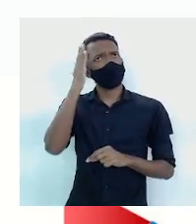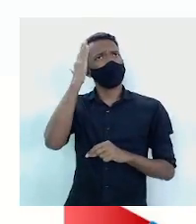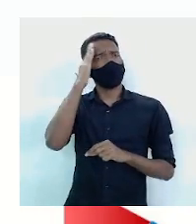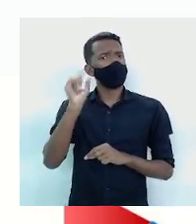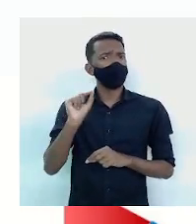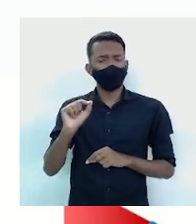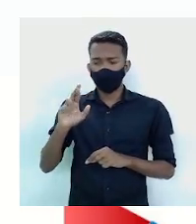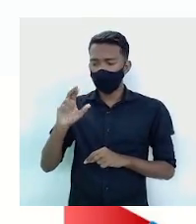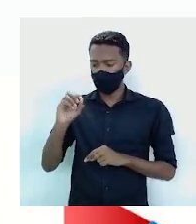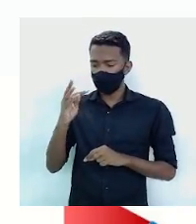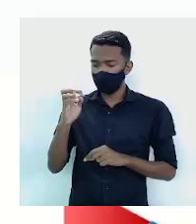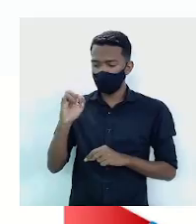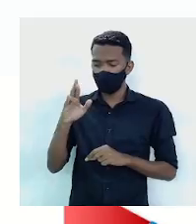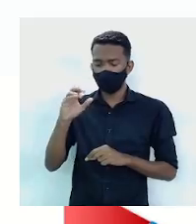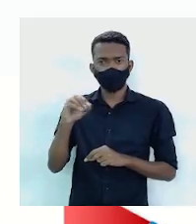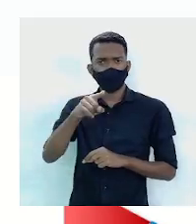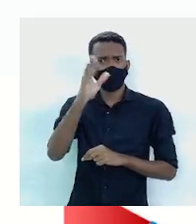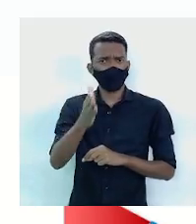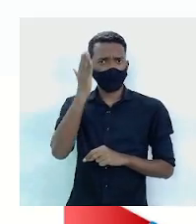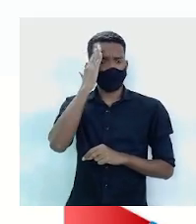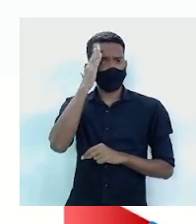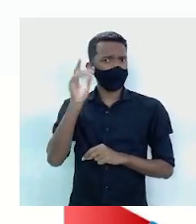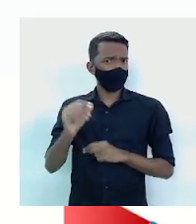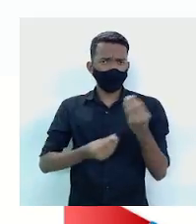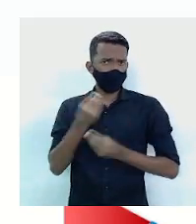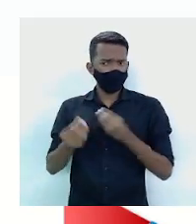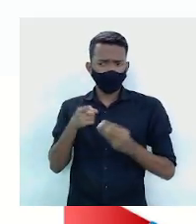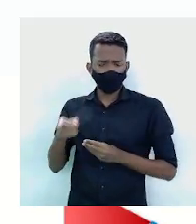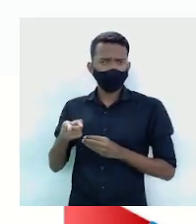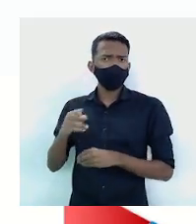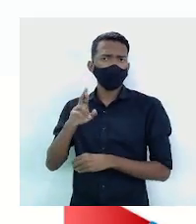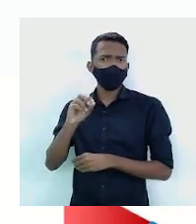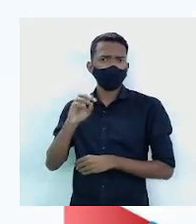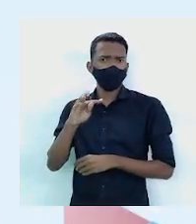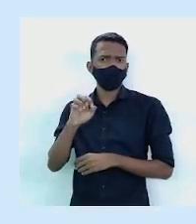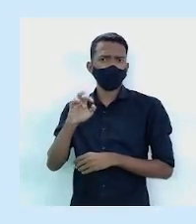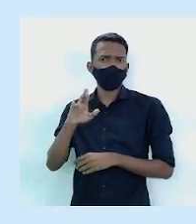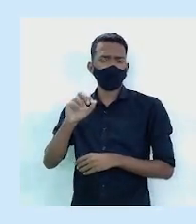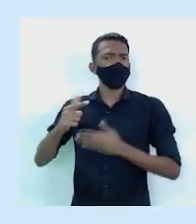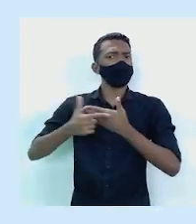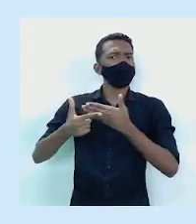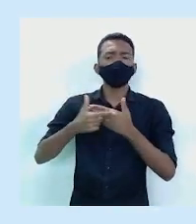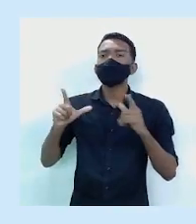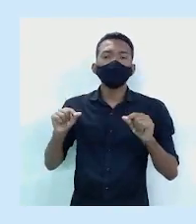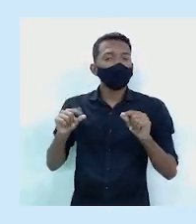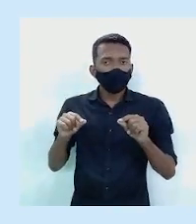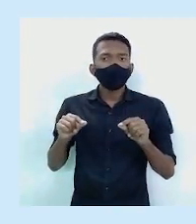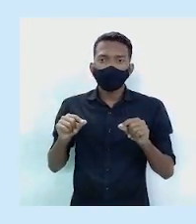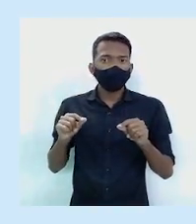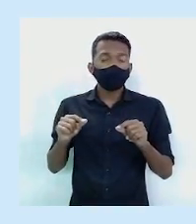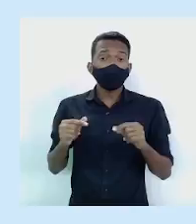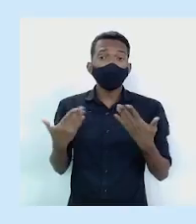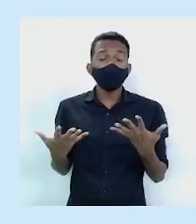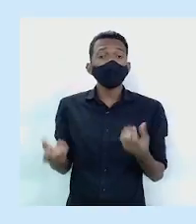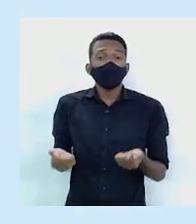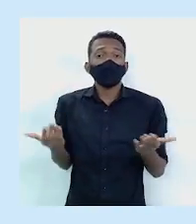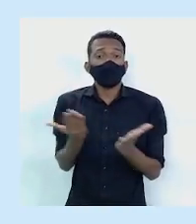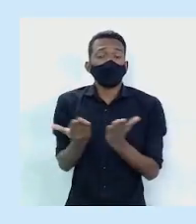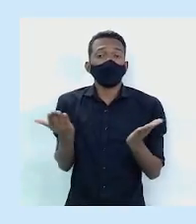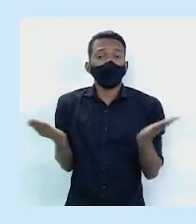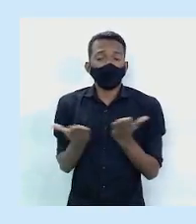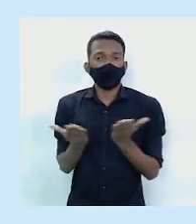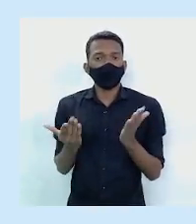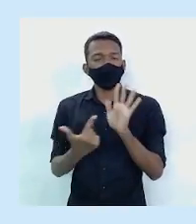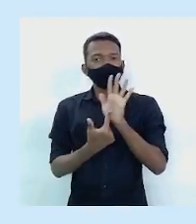um roteiro? Sabe como se faz um roteiro? Qual é a função de um roteiro? Então vamos olhar aqui agora